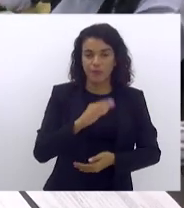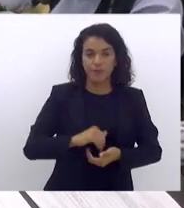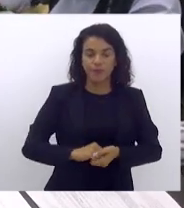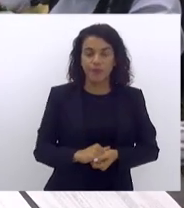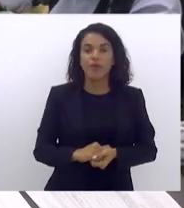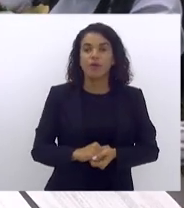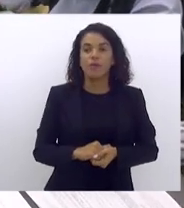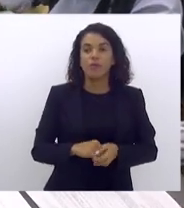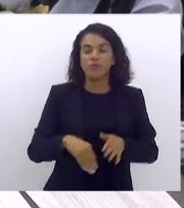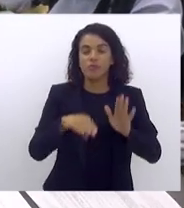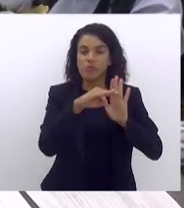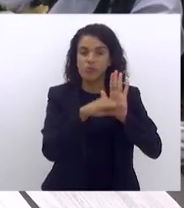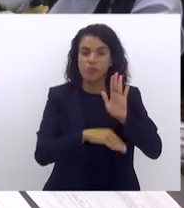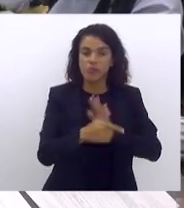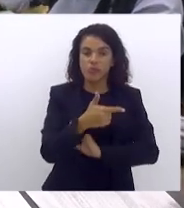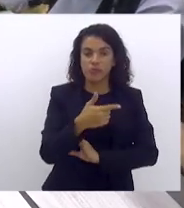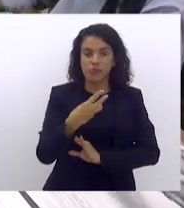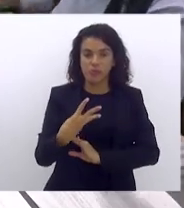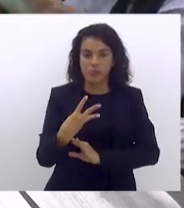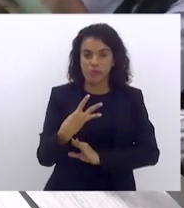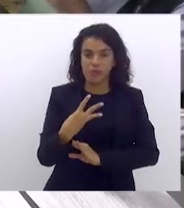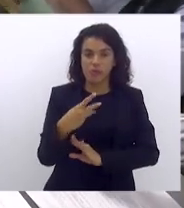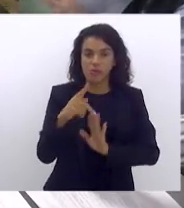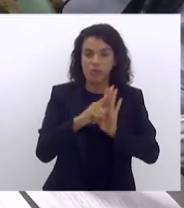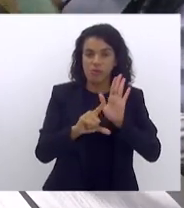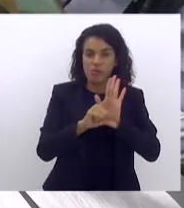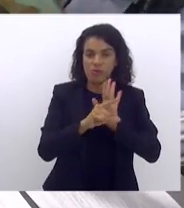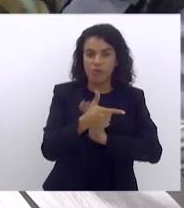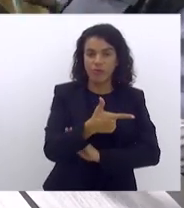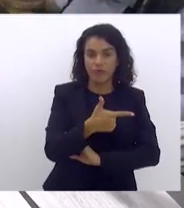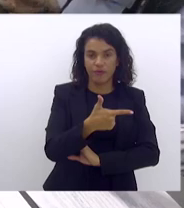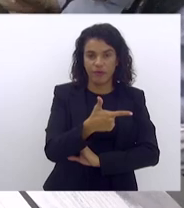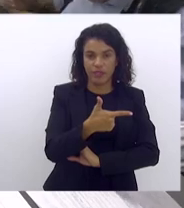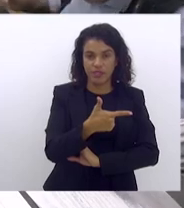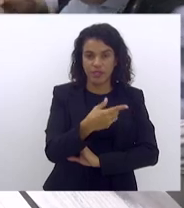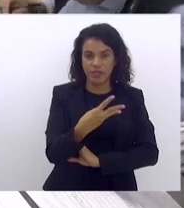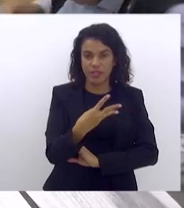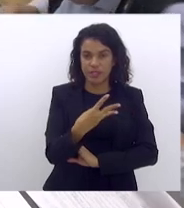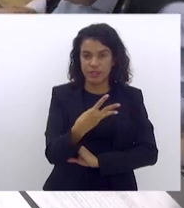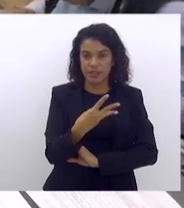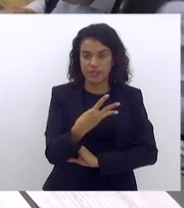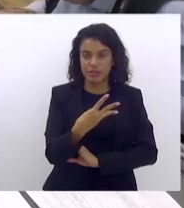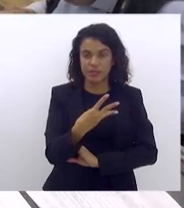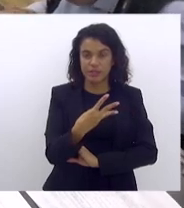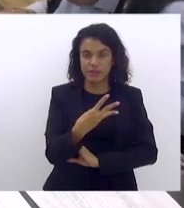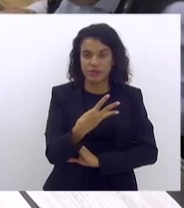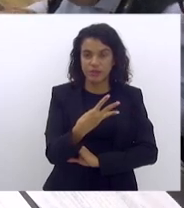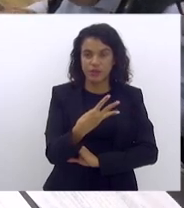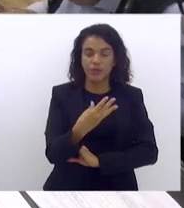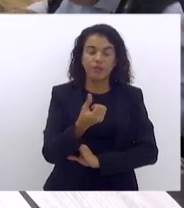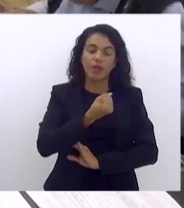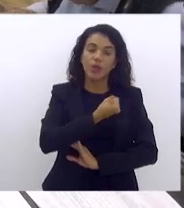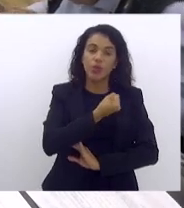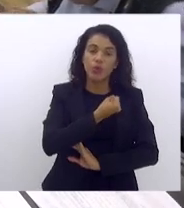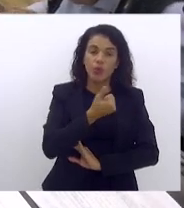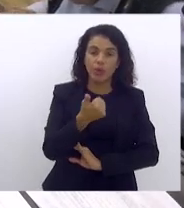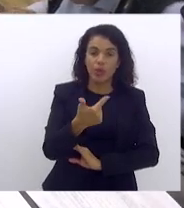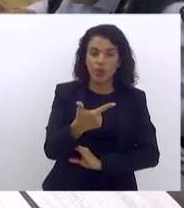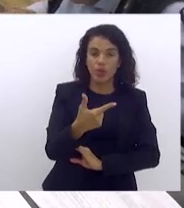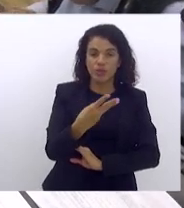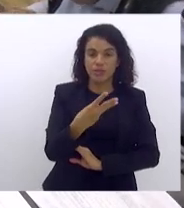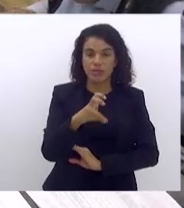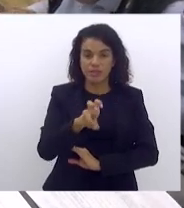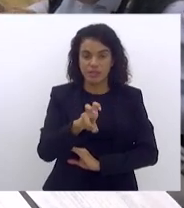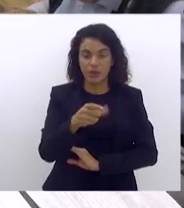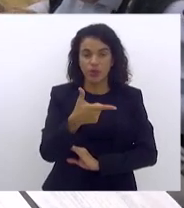ao 23 da pauta, que é o PL 23, PL número 12, desculpa, PL número